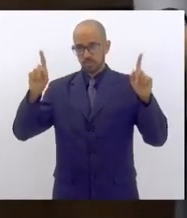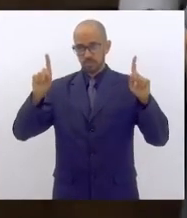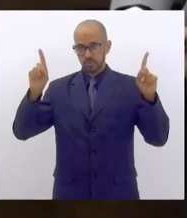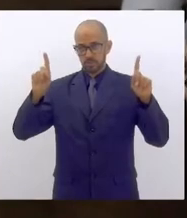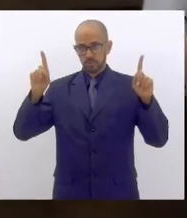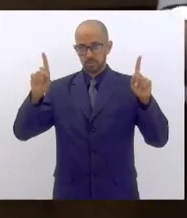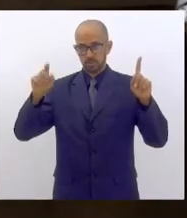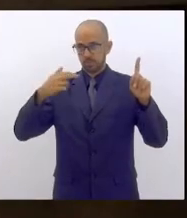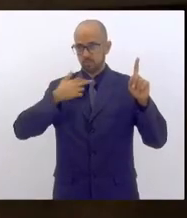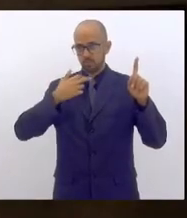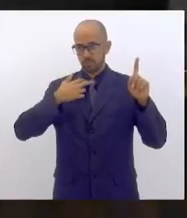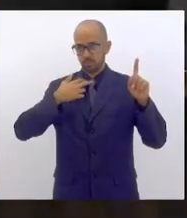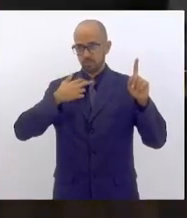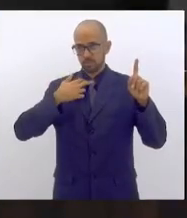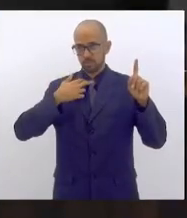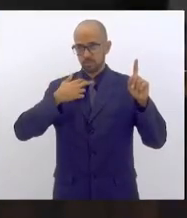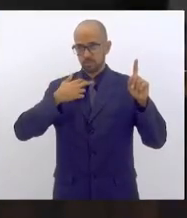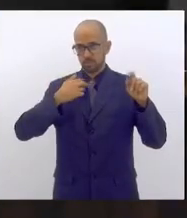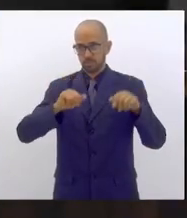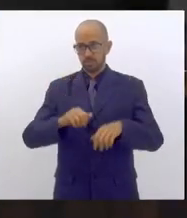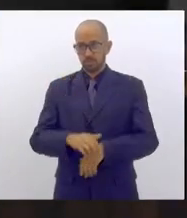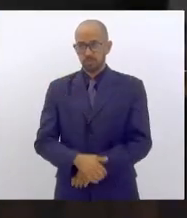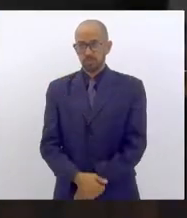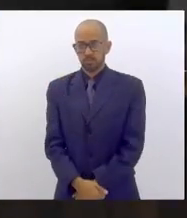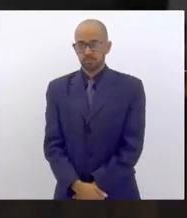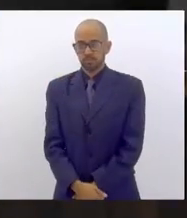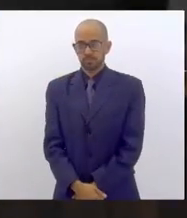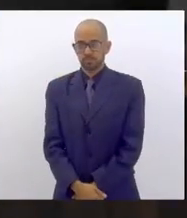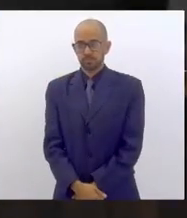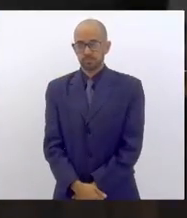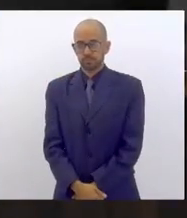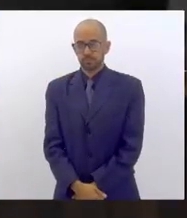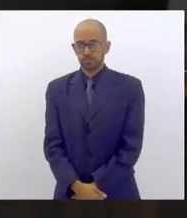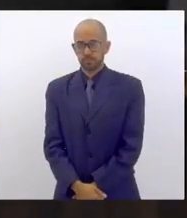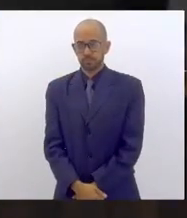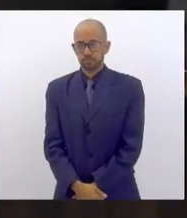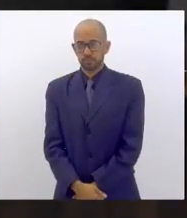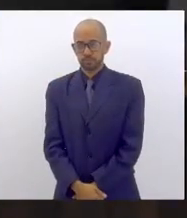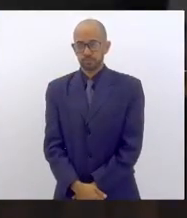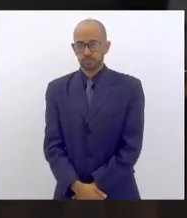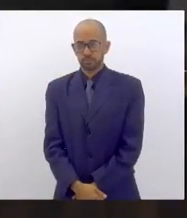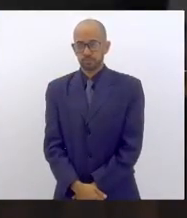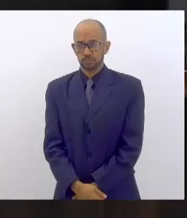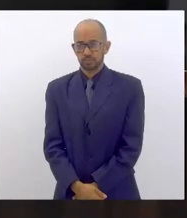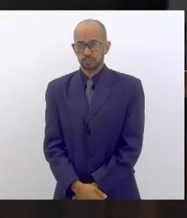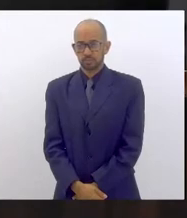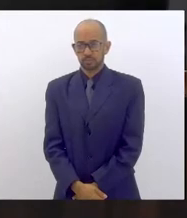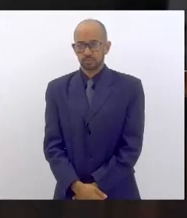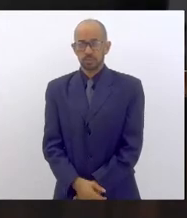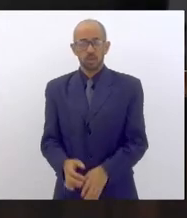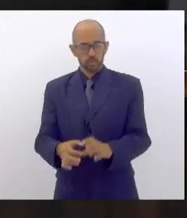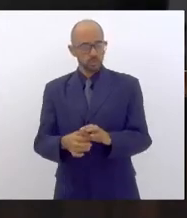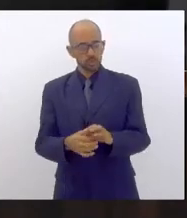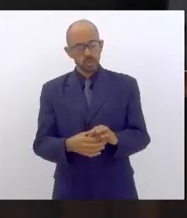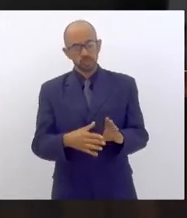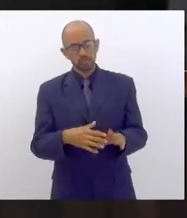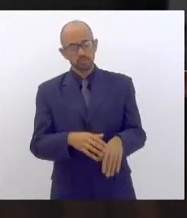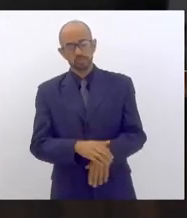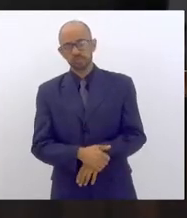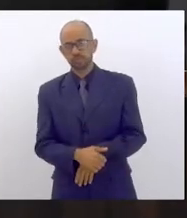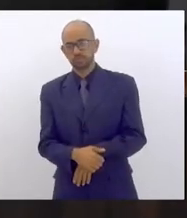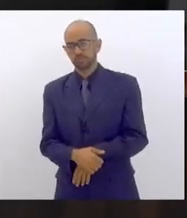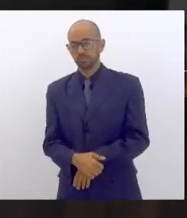no plenário ali à direita. Mas pelo que eu vejo aqui também já saíram parte. Está autorizado. Então, okay.